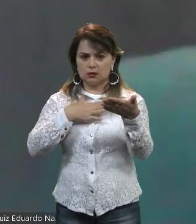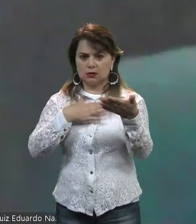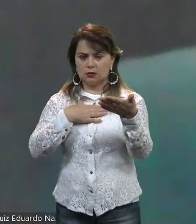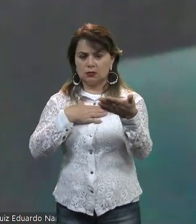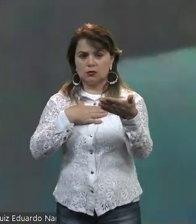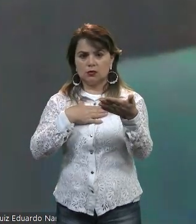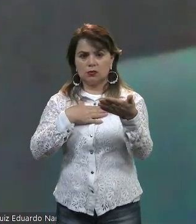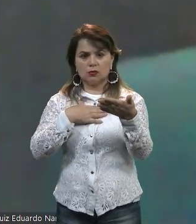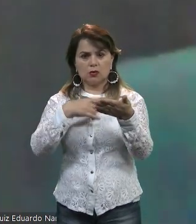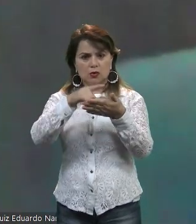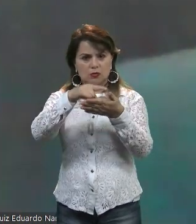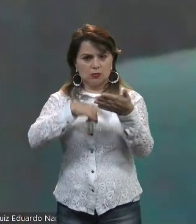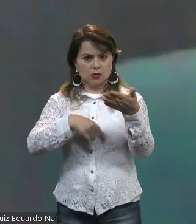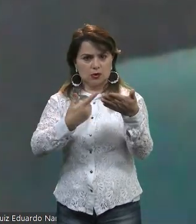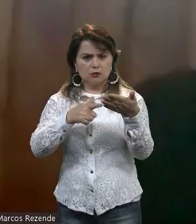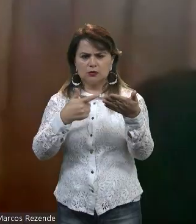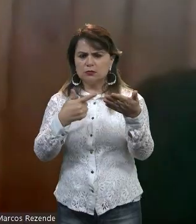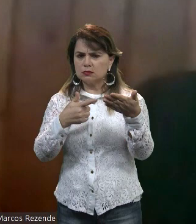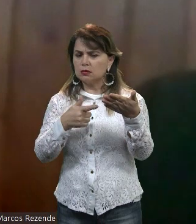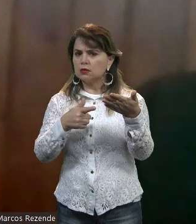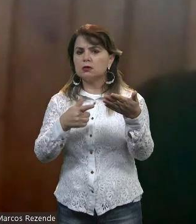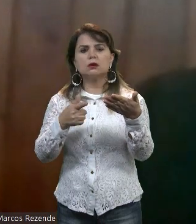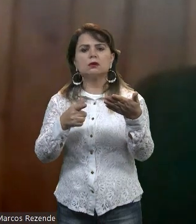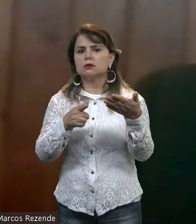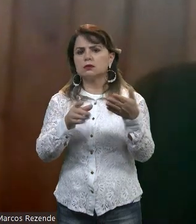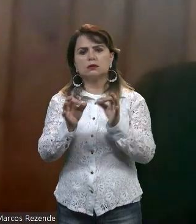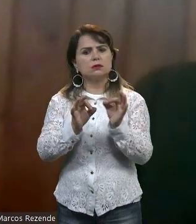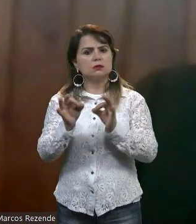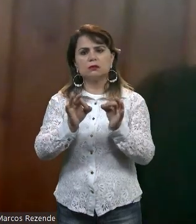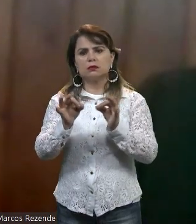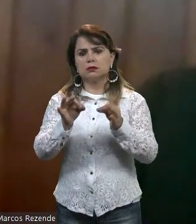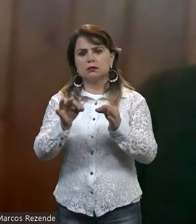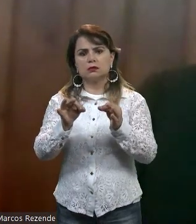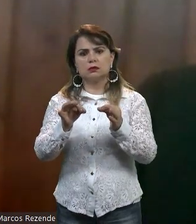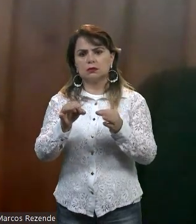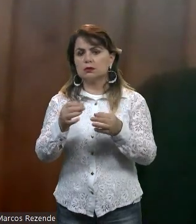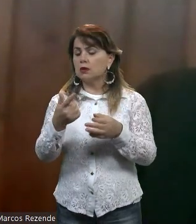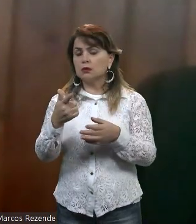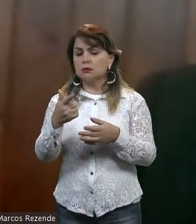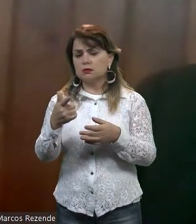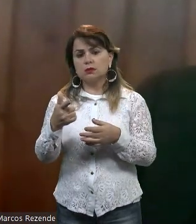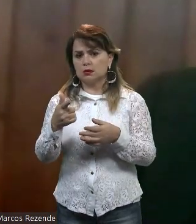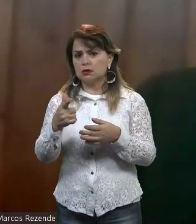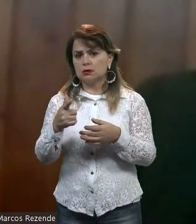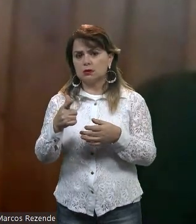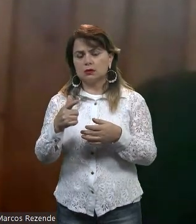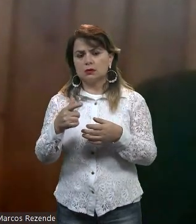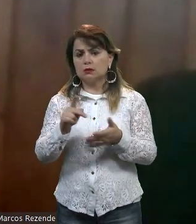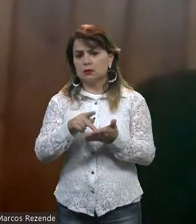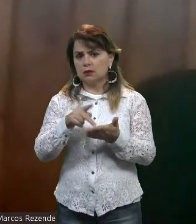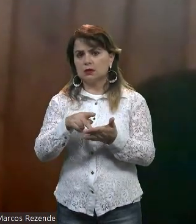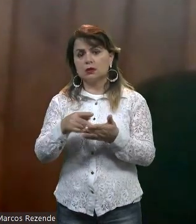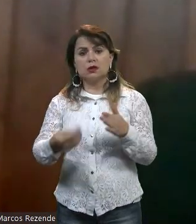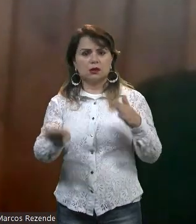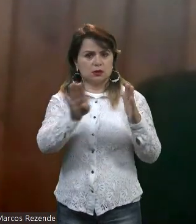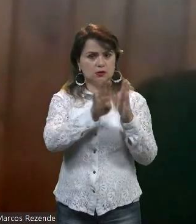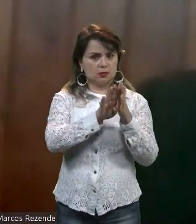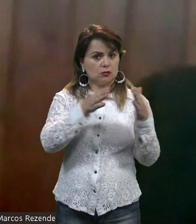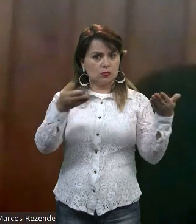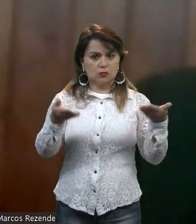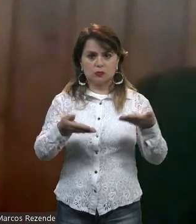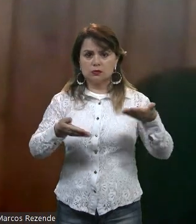não consta na minha pauta. Não consta. Esse projeto chegou agora à tarde na